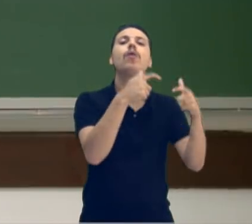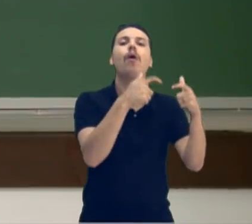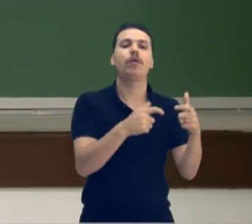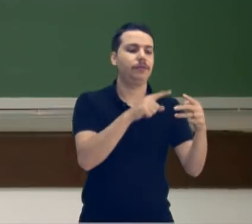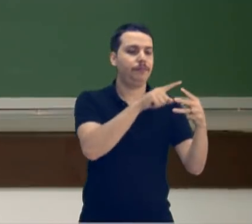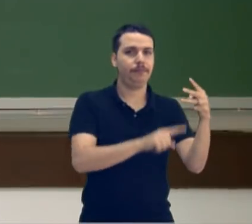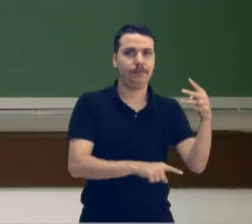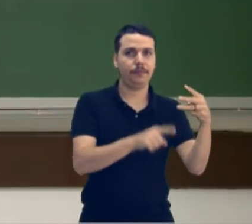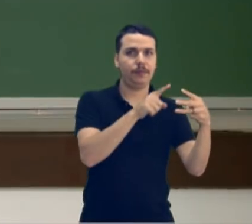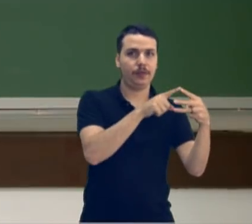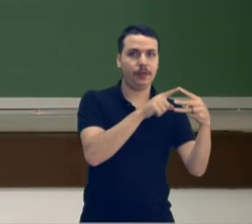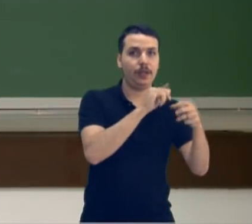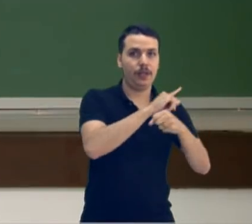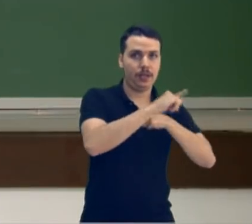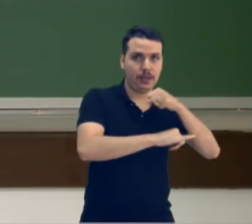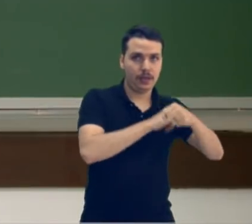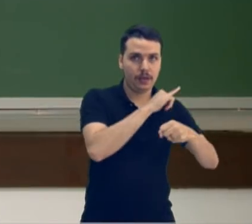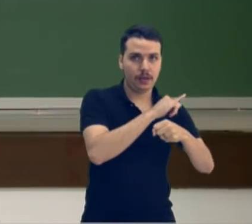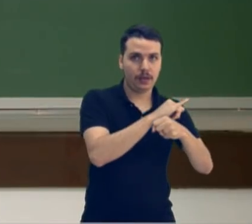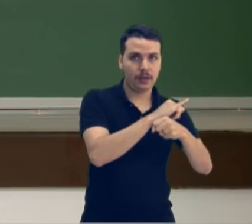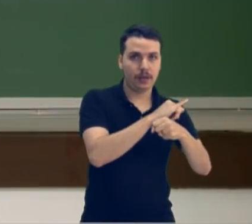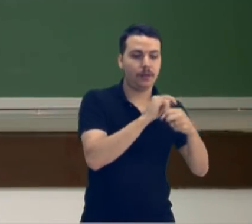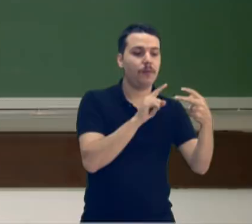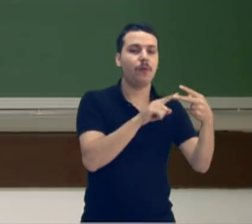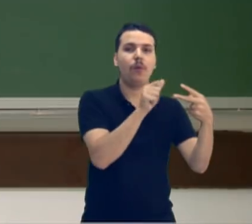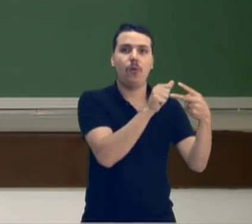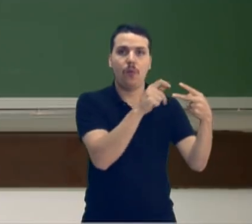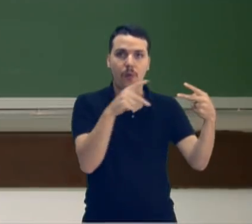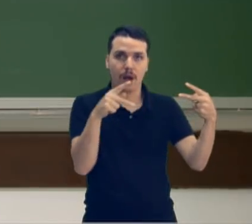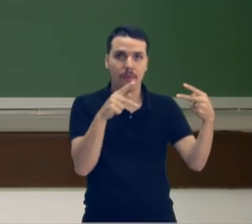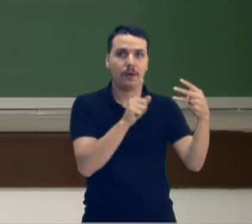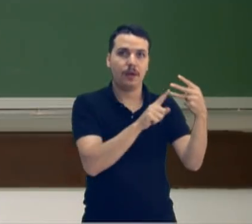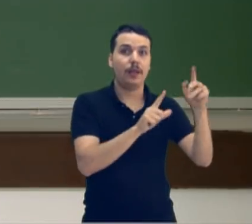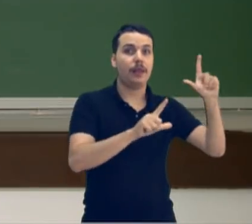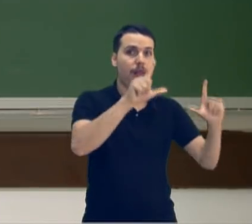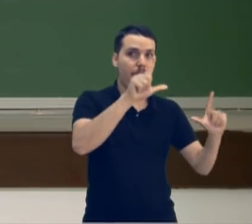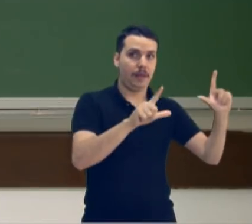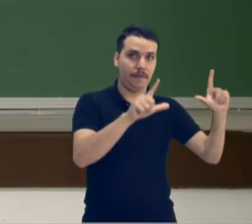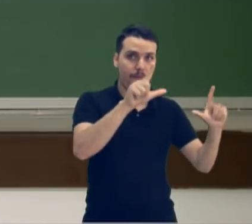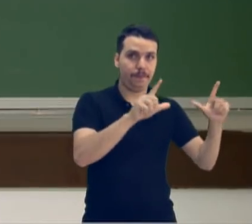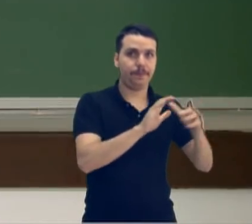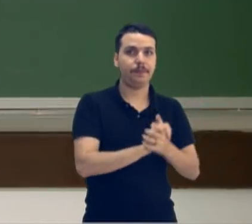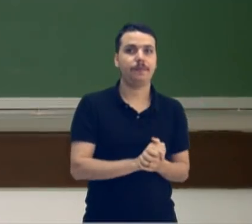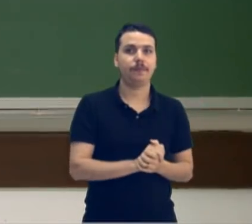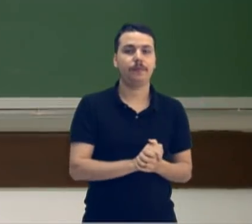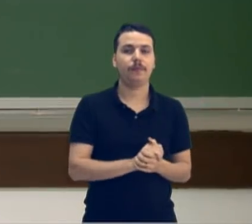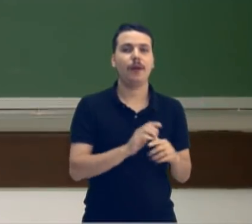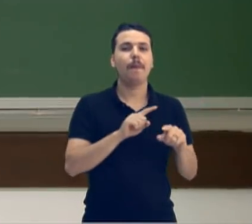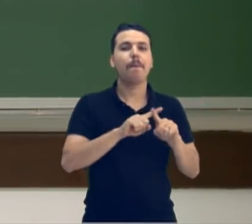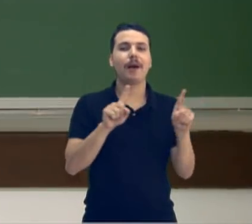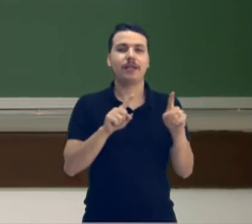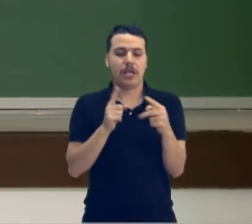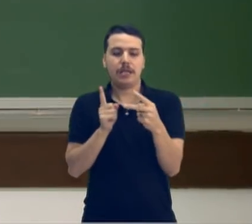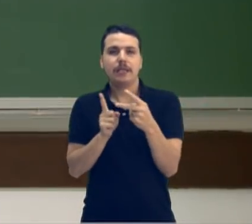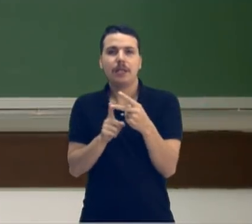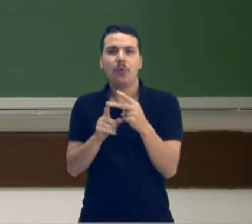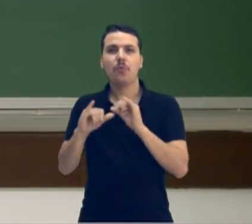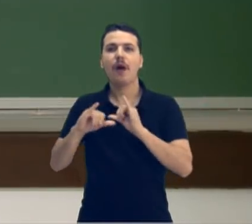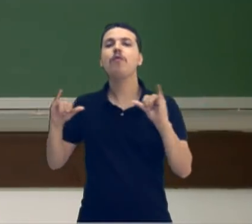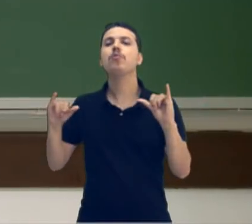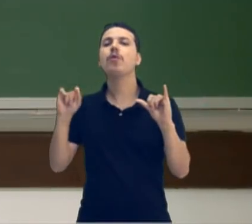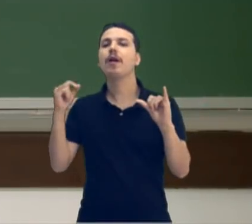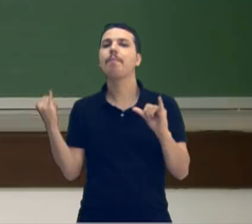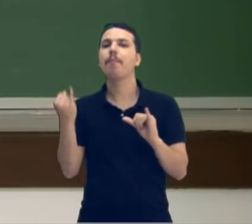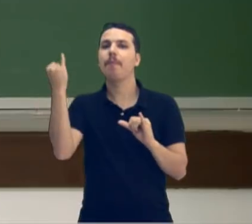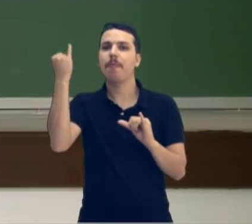eles? Internet, o aplicativo e na TV aberta. Mas o segundo recadinho, que é bem importante,